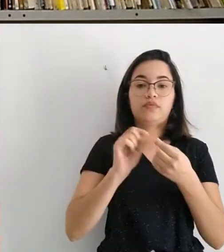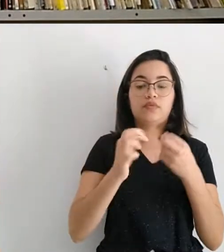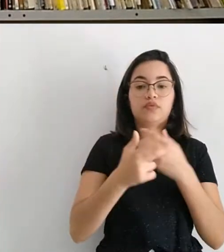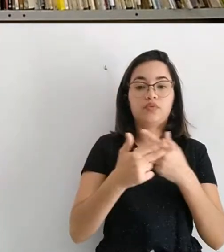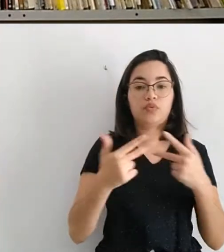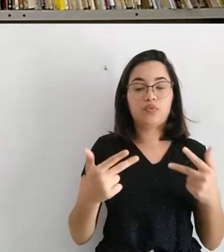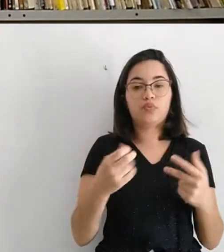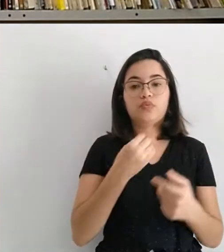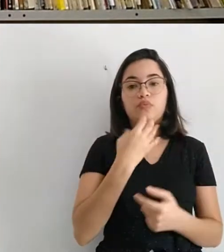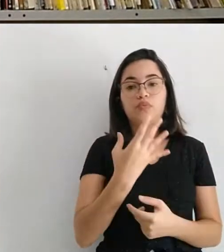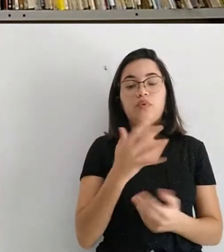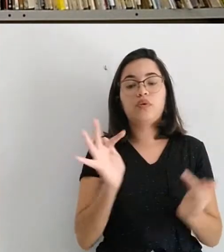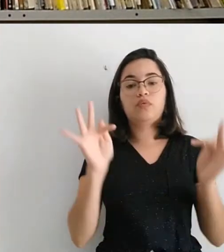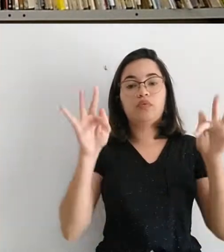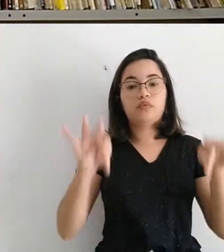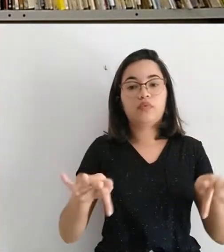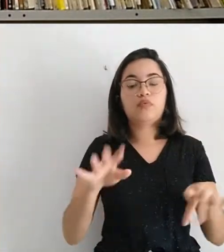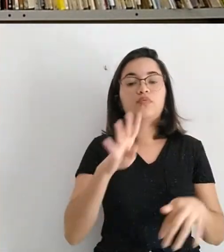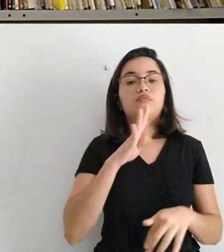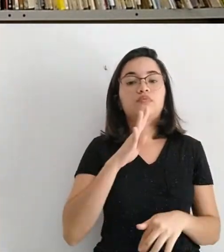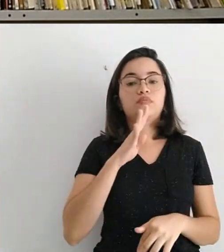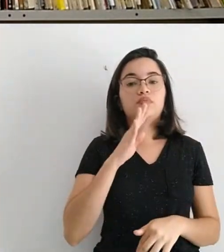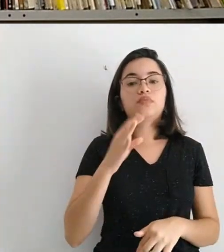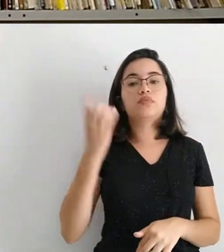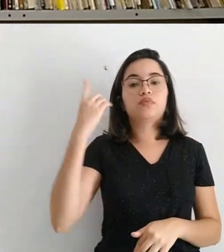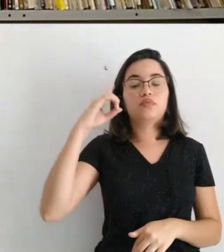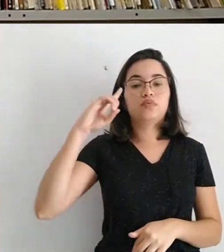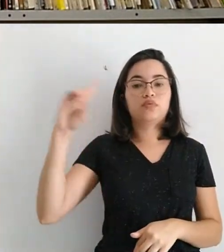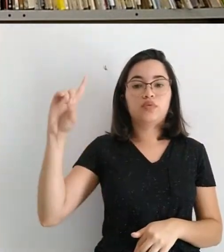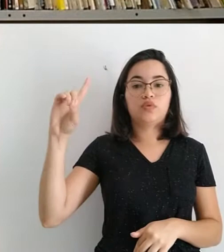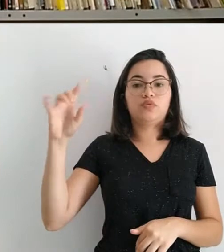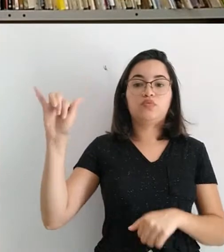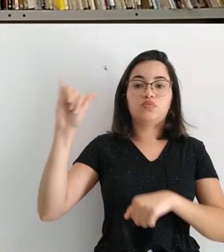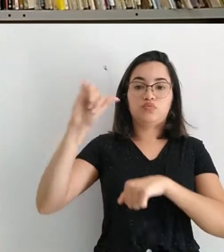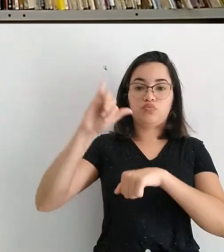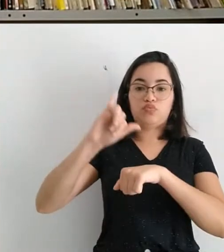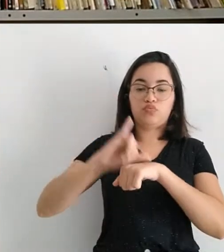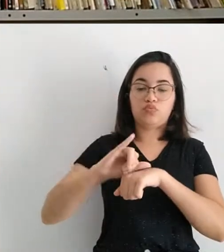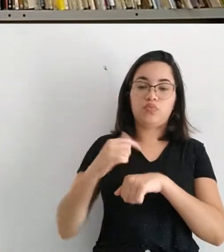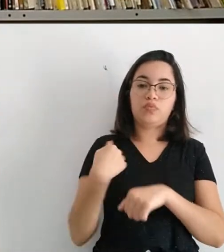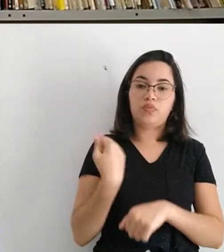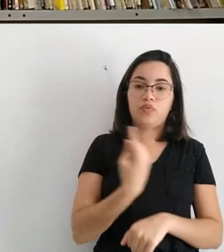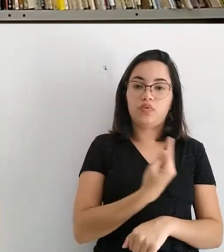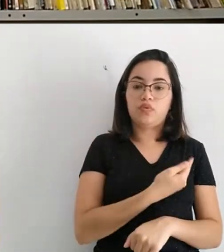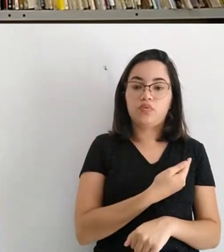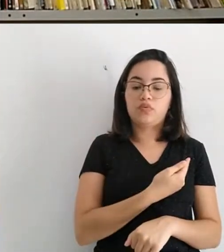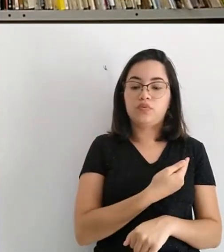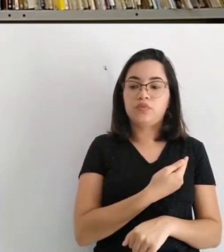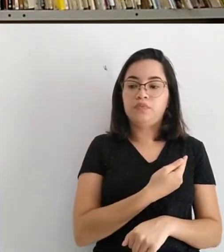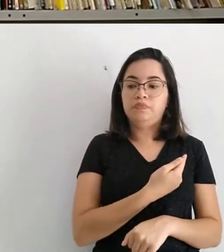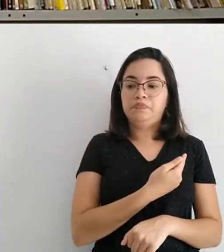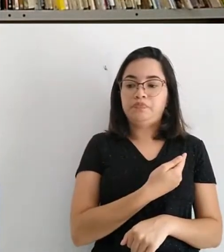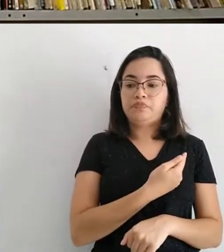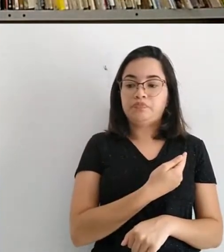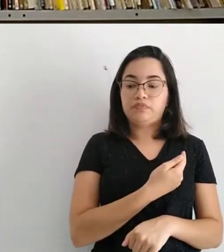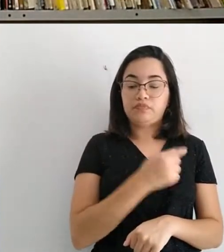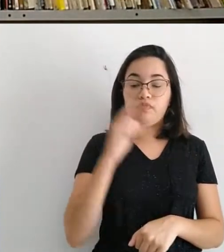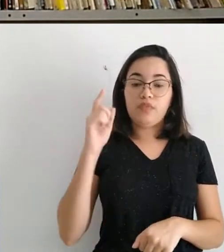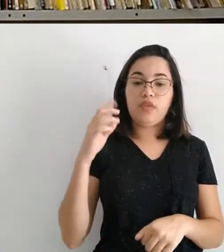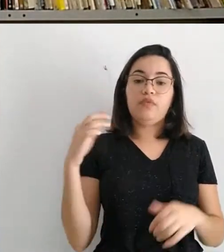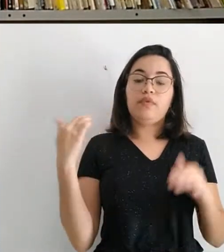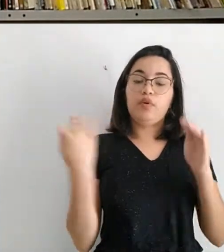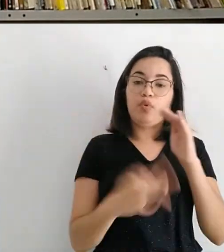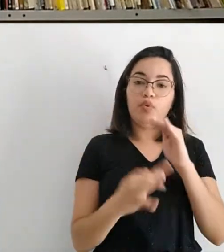no final, esse conhecimento de Deus que ele tem sobre nós, ele vai expor e ele